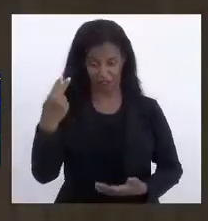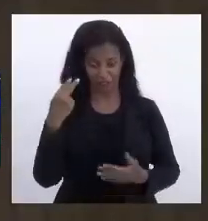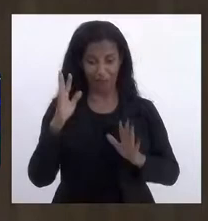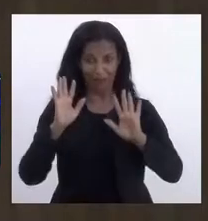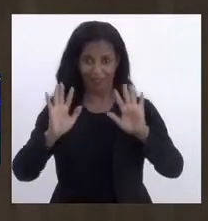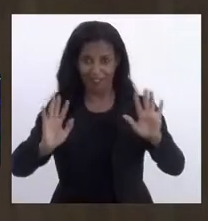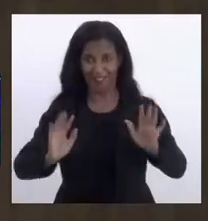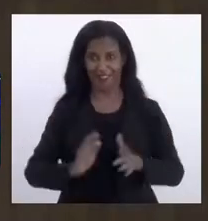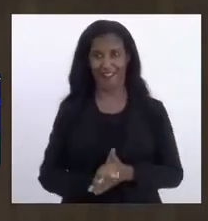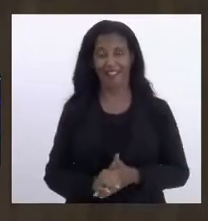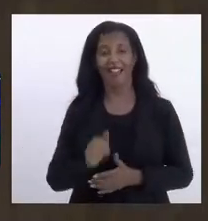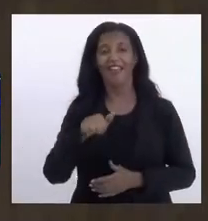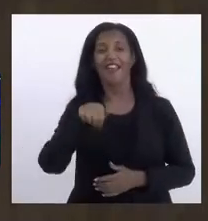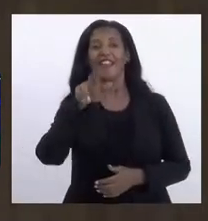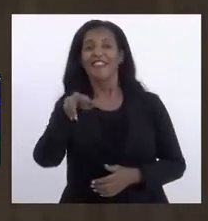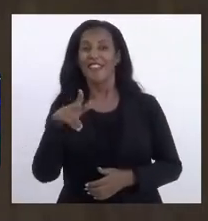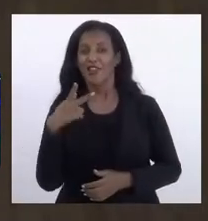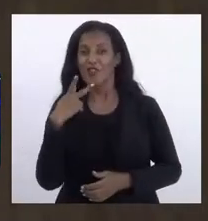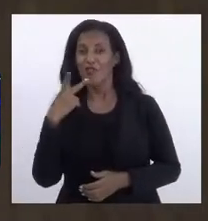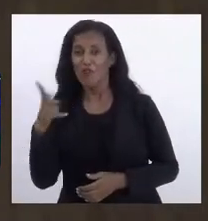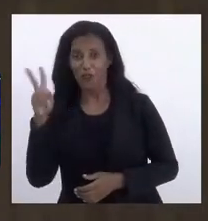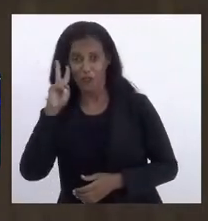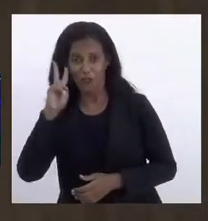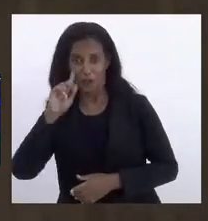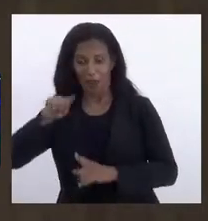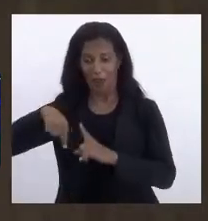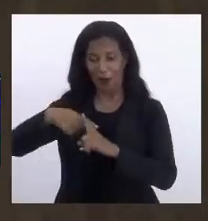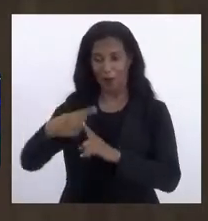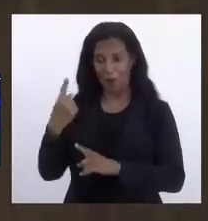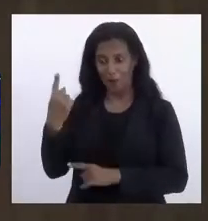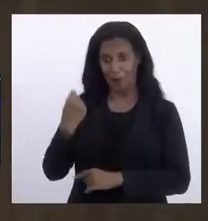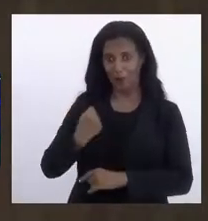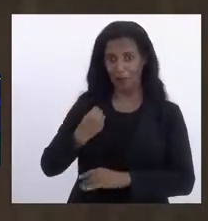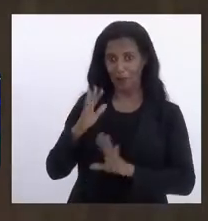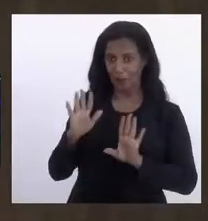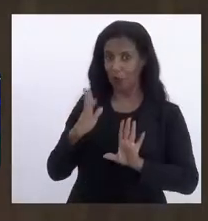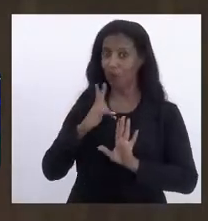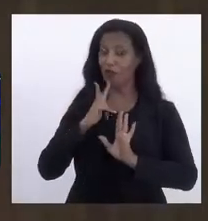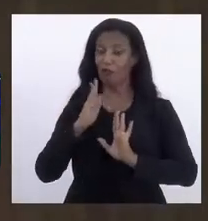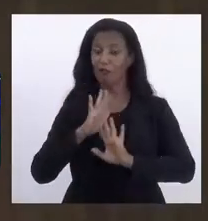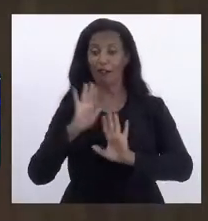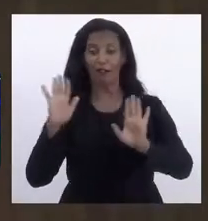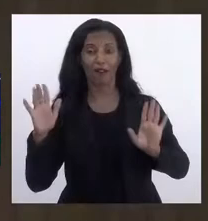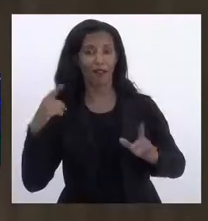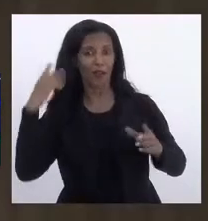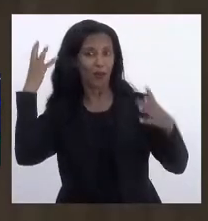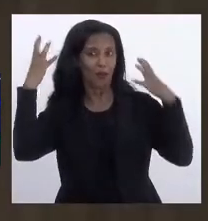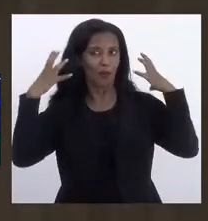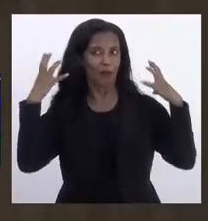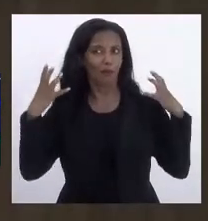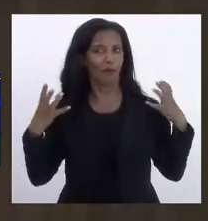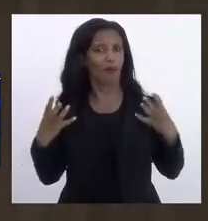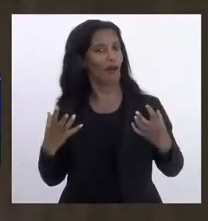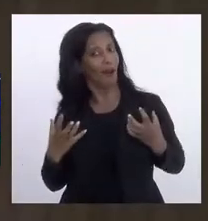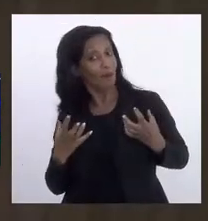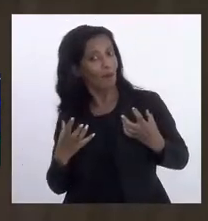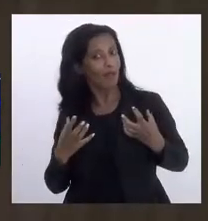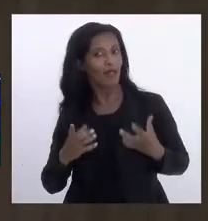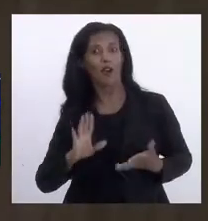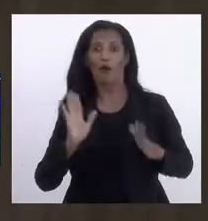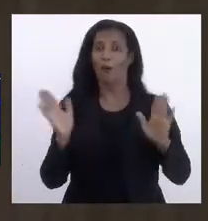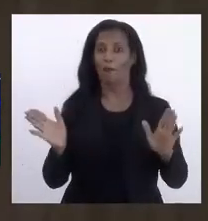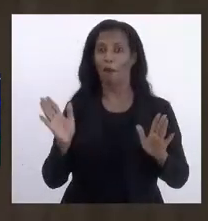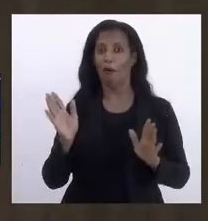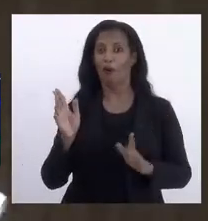presidente, quem conta um conto, aumenta um ponto. Estão dizendo por aí que o meu cabelo pode representar um clube que é